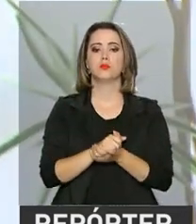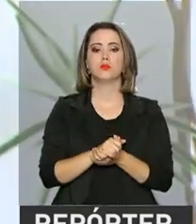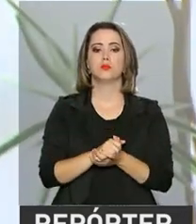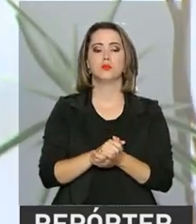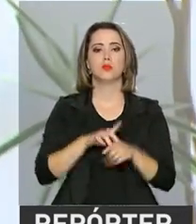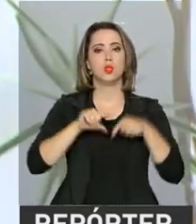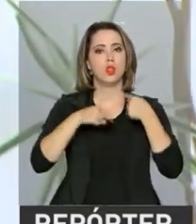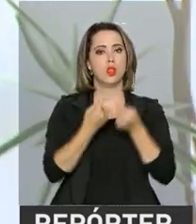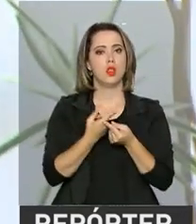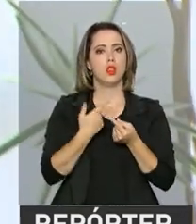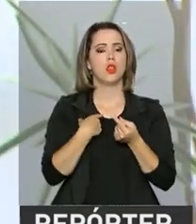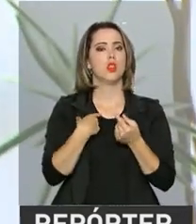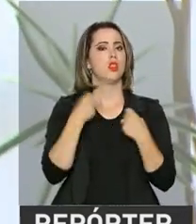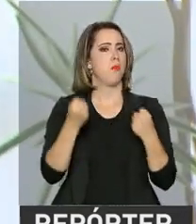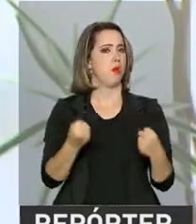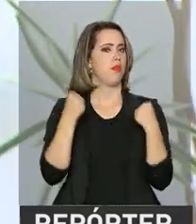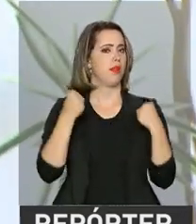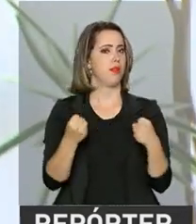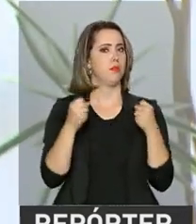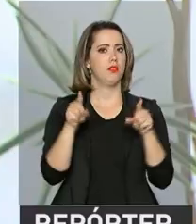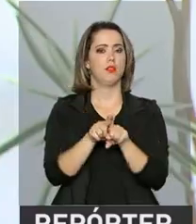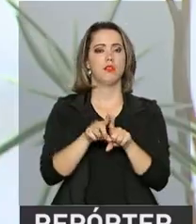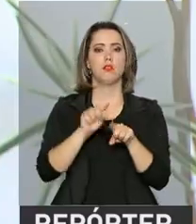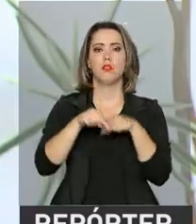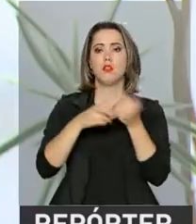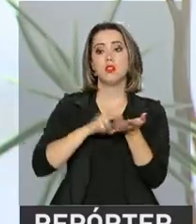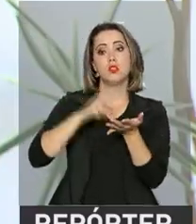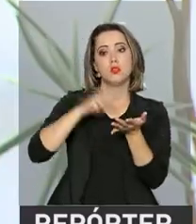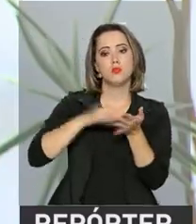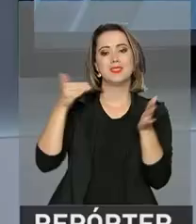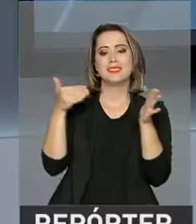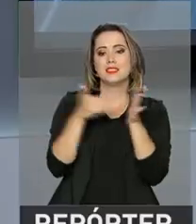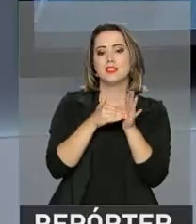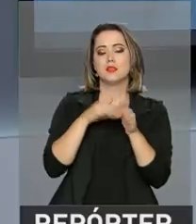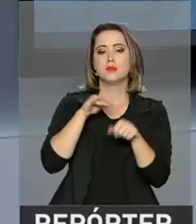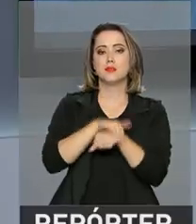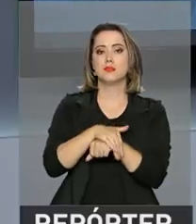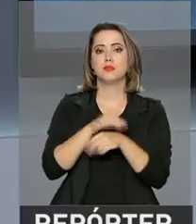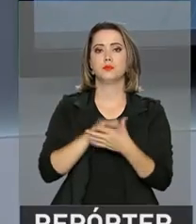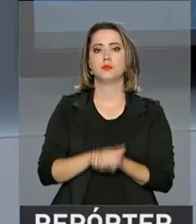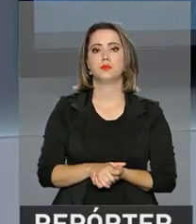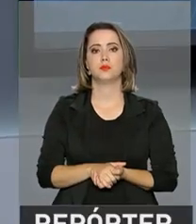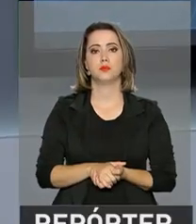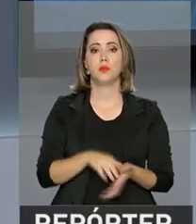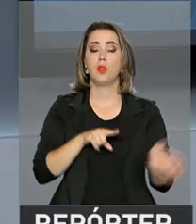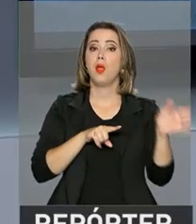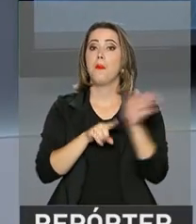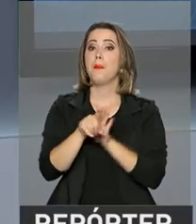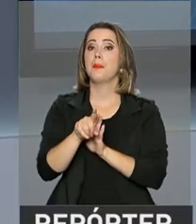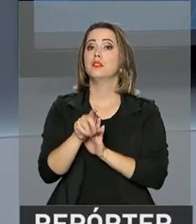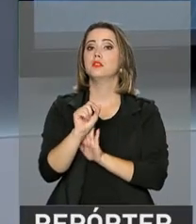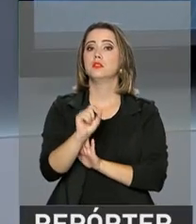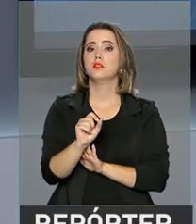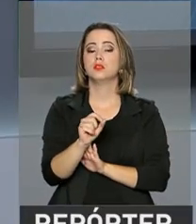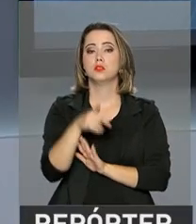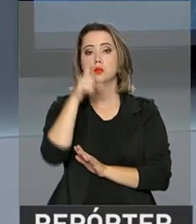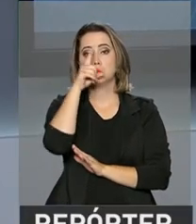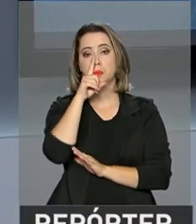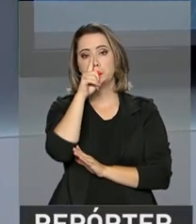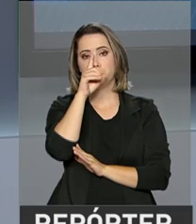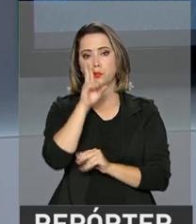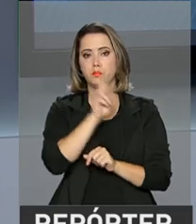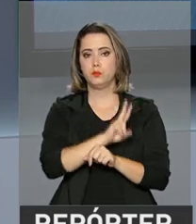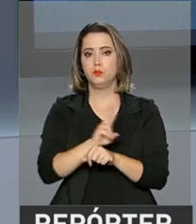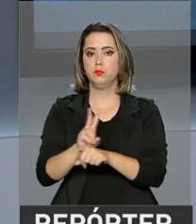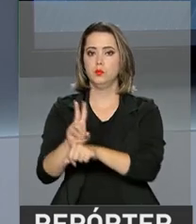para depois da academia, de manhã até à noite. A pesquisa de vigilância de fatores de